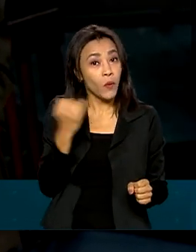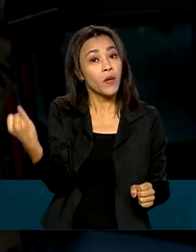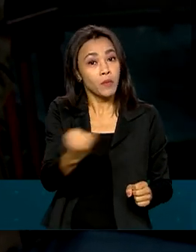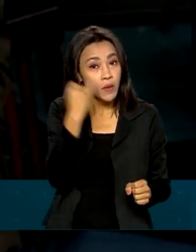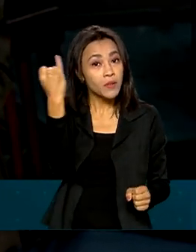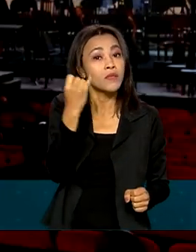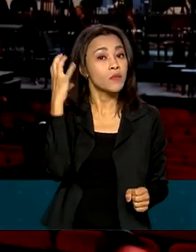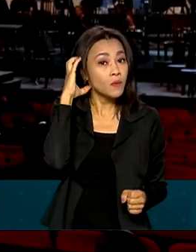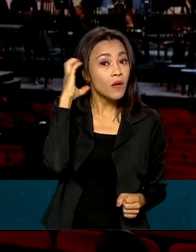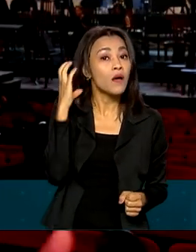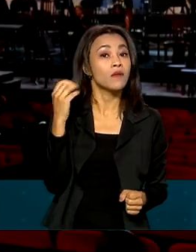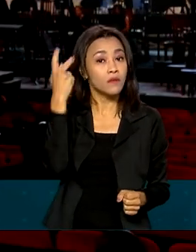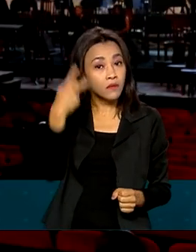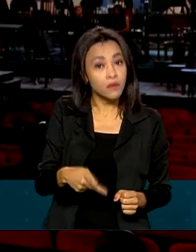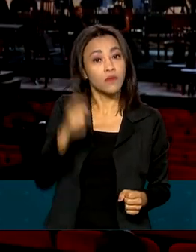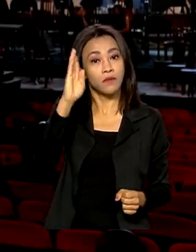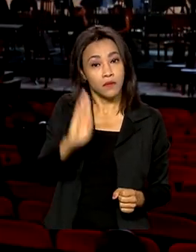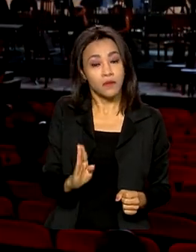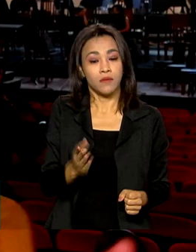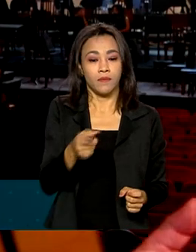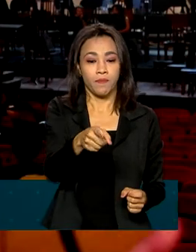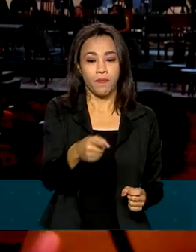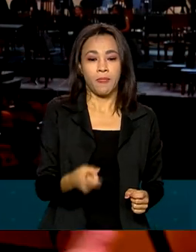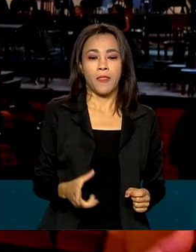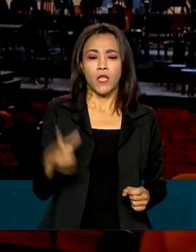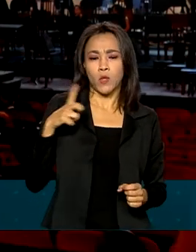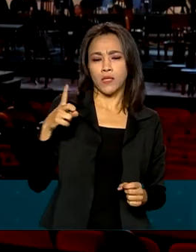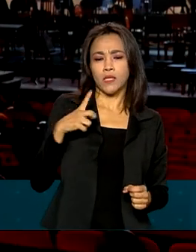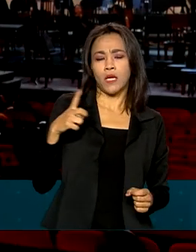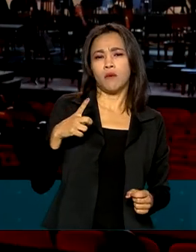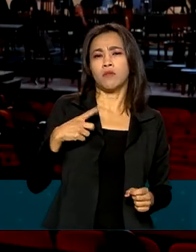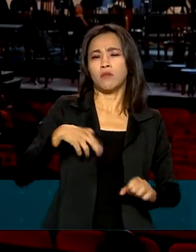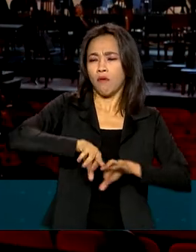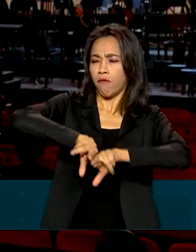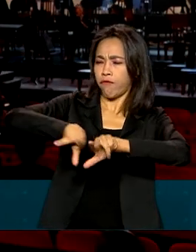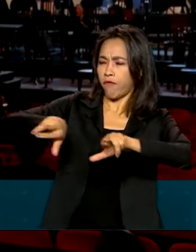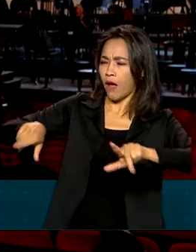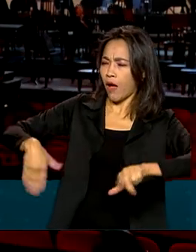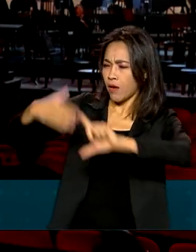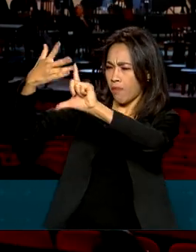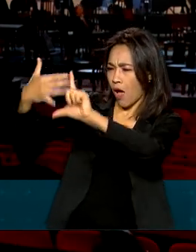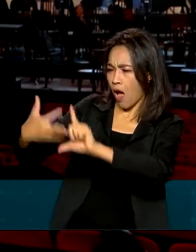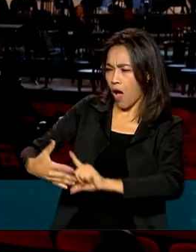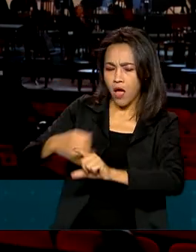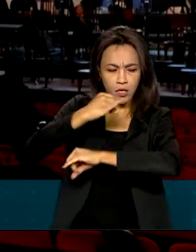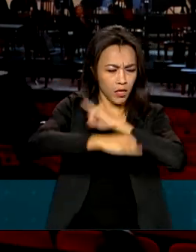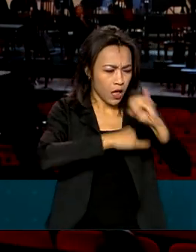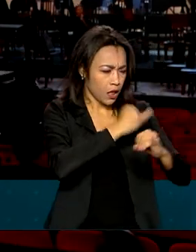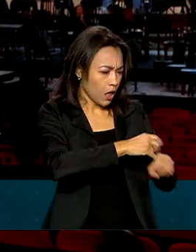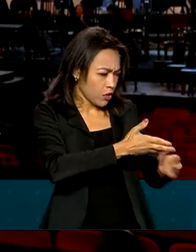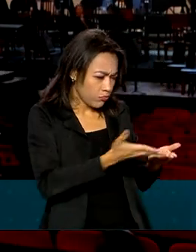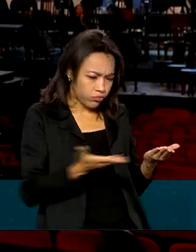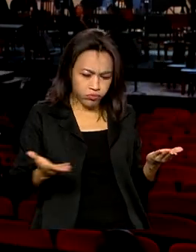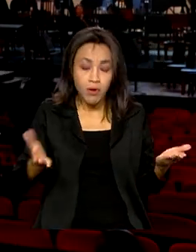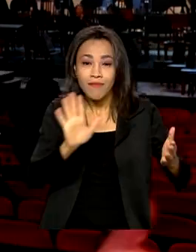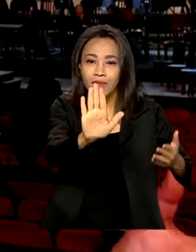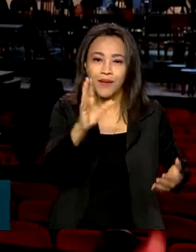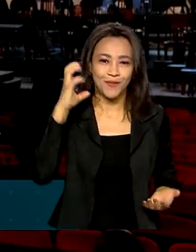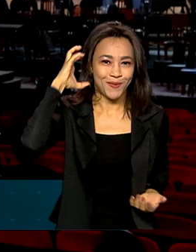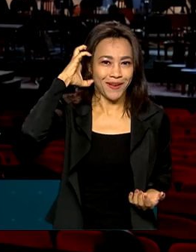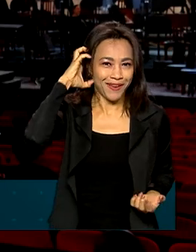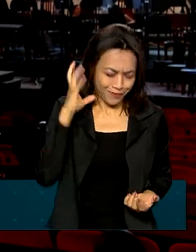o país. A gente tem essa mescla de plataformas, mas o rádio ainda é o rádio, vai continuar sendo rádio, vai ter